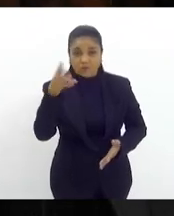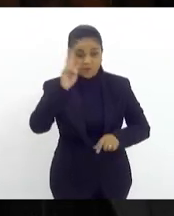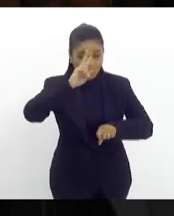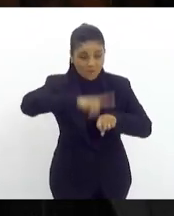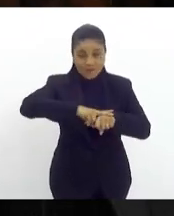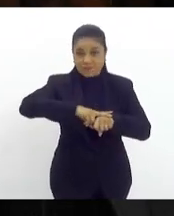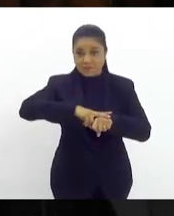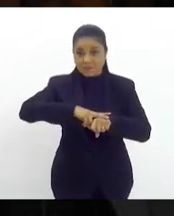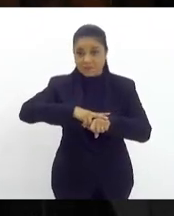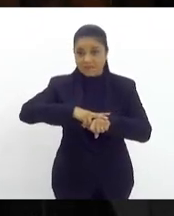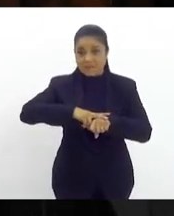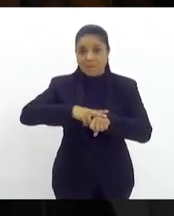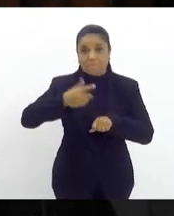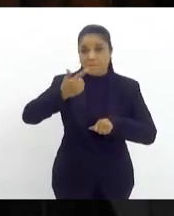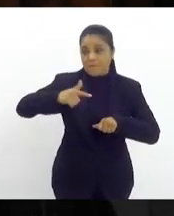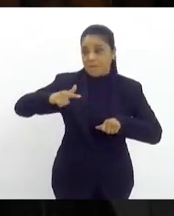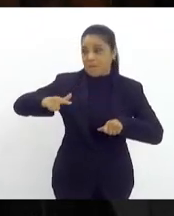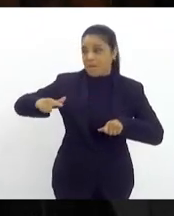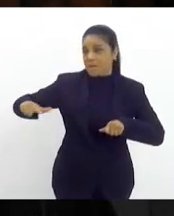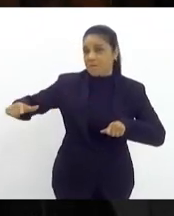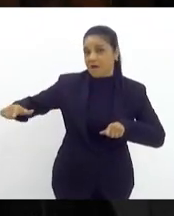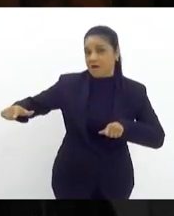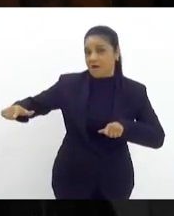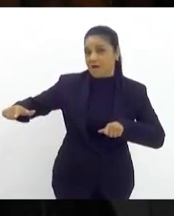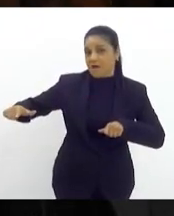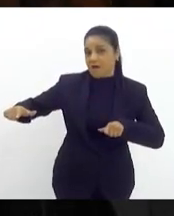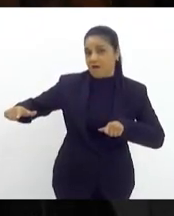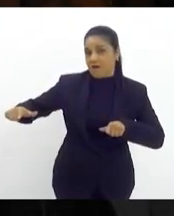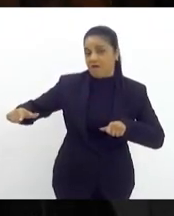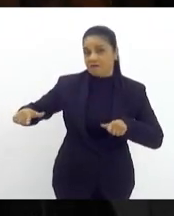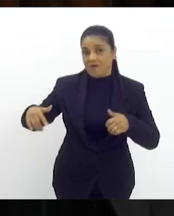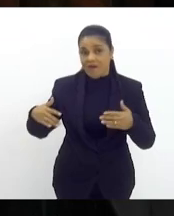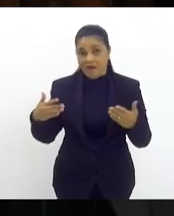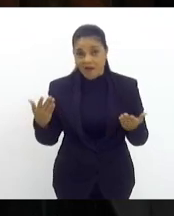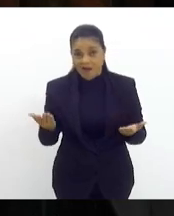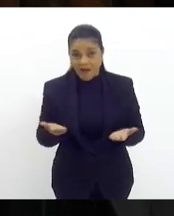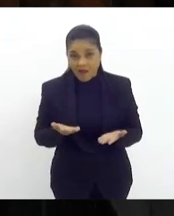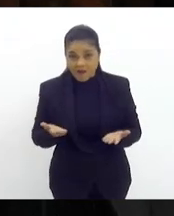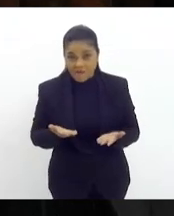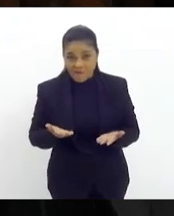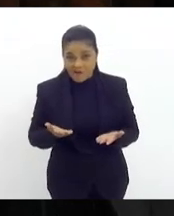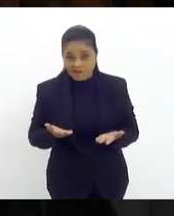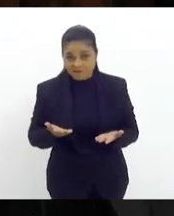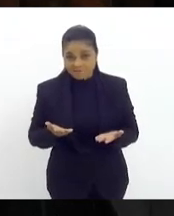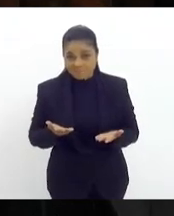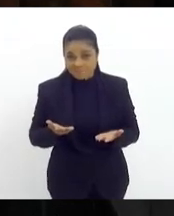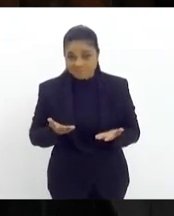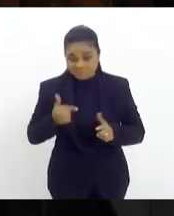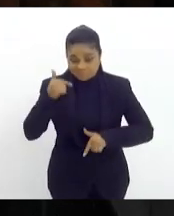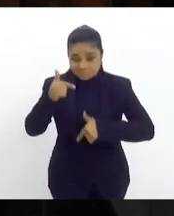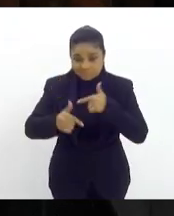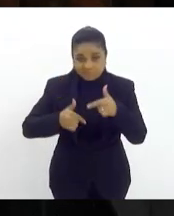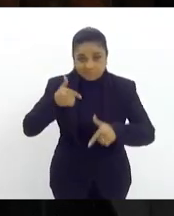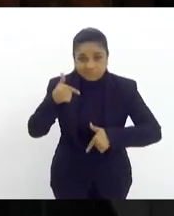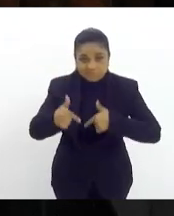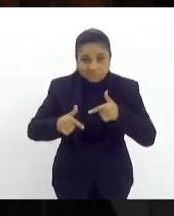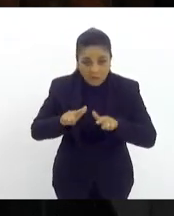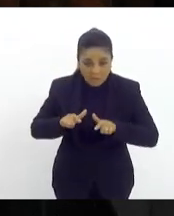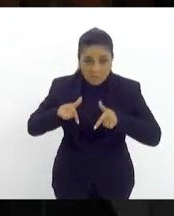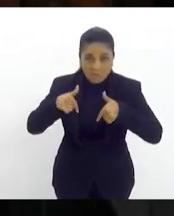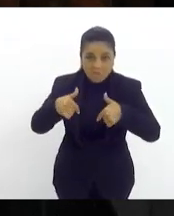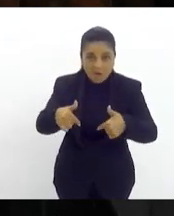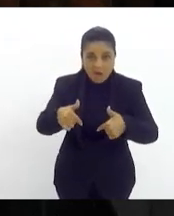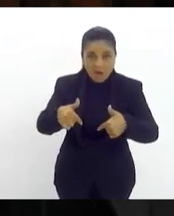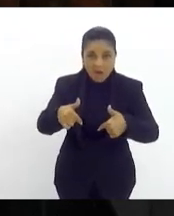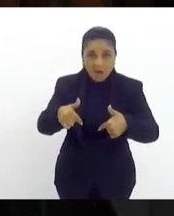é até agora as reações não tiveram a